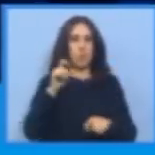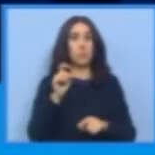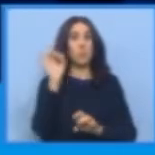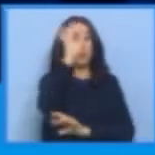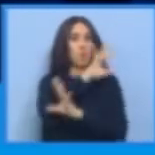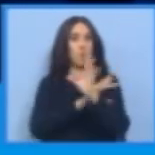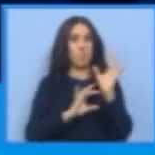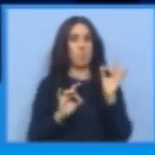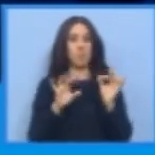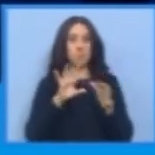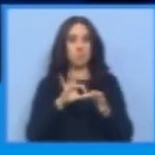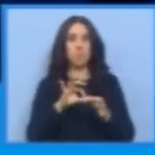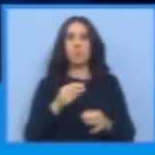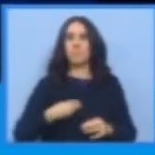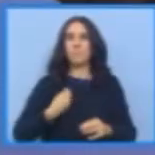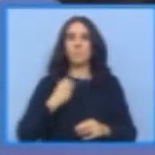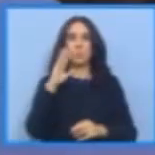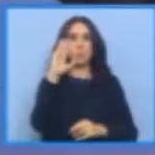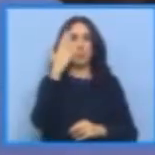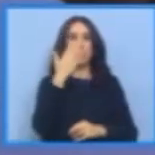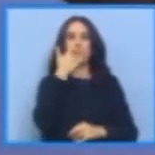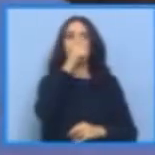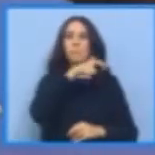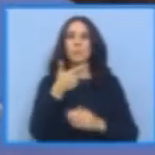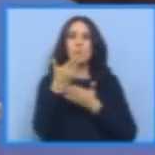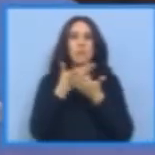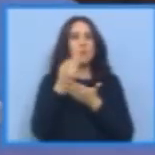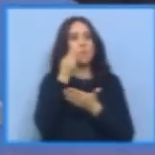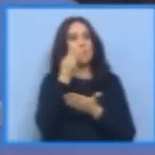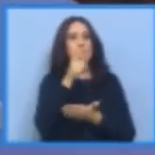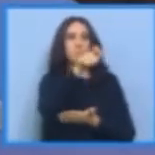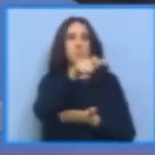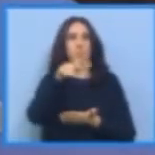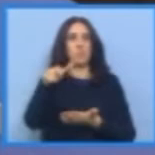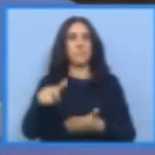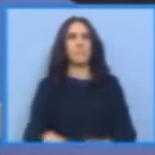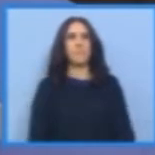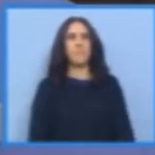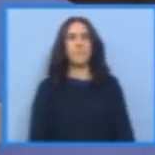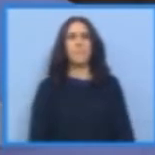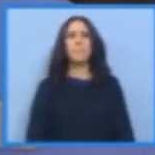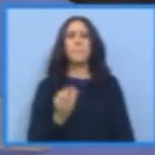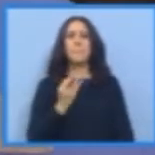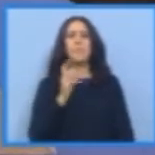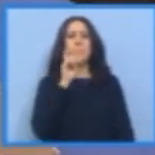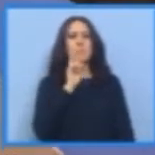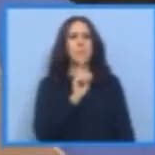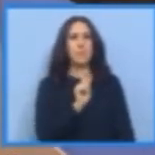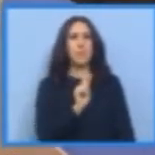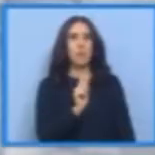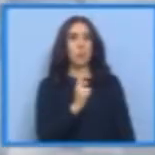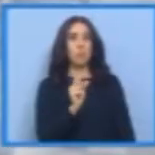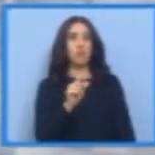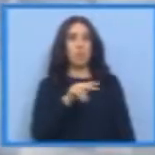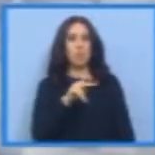Europa, esta é a grande preocupação, é que as pessoas sejam tratadas enquanto pessoas. Persiste, em todo caso, Eugénia, nas políticas que se